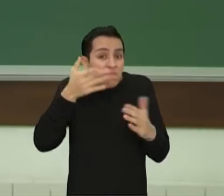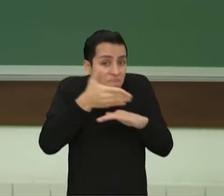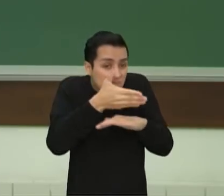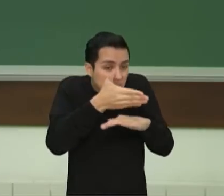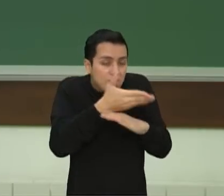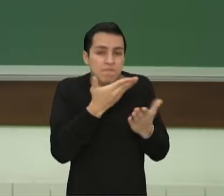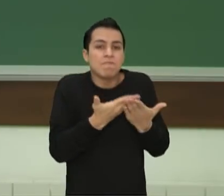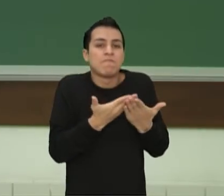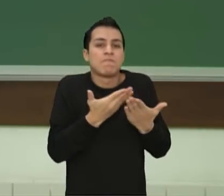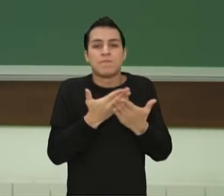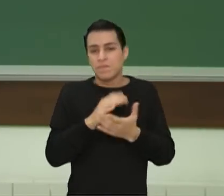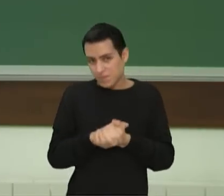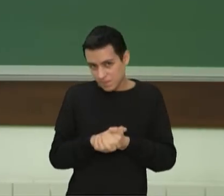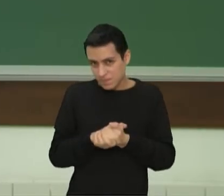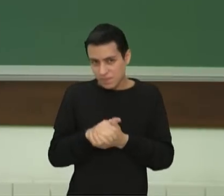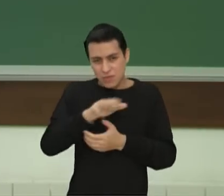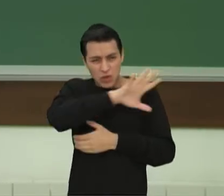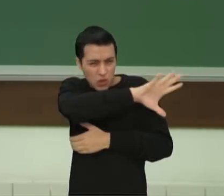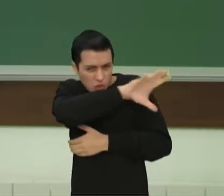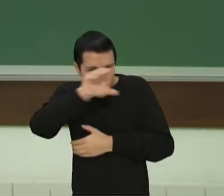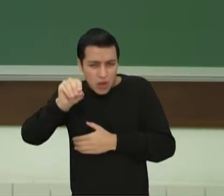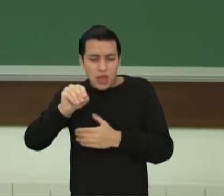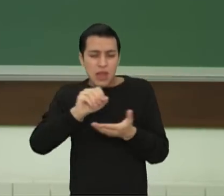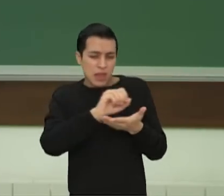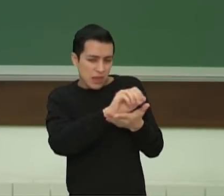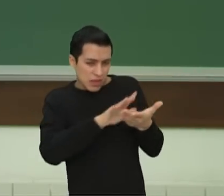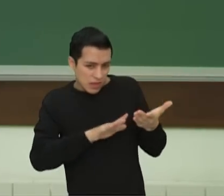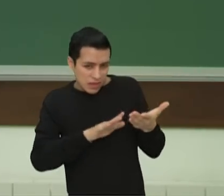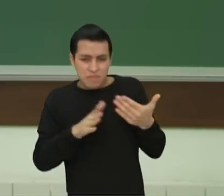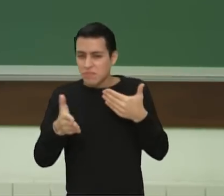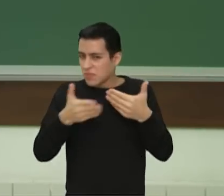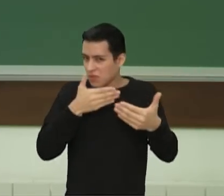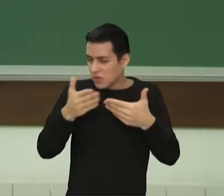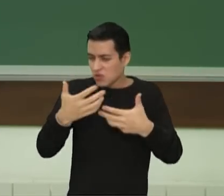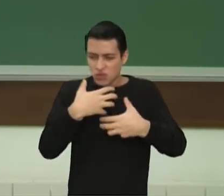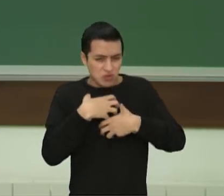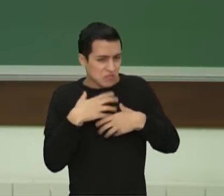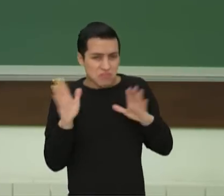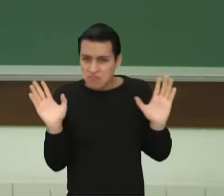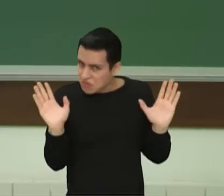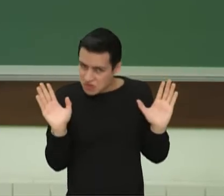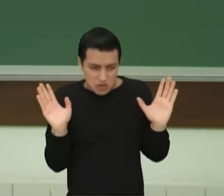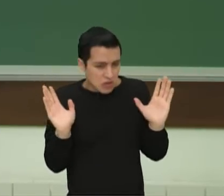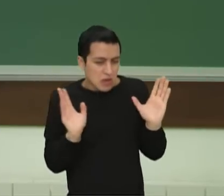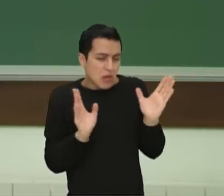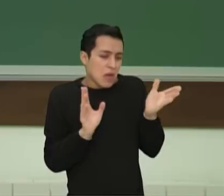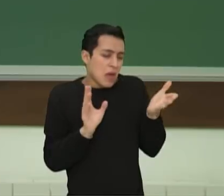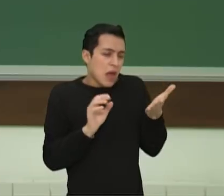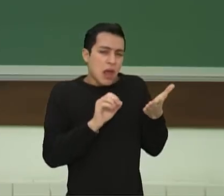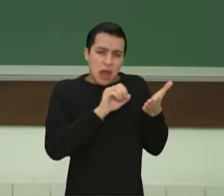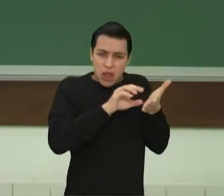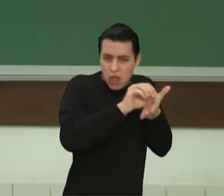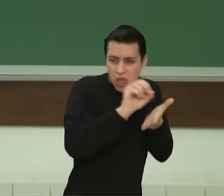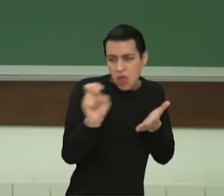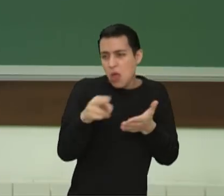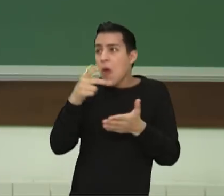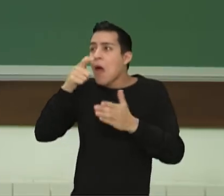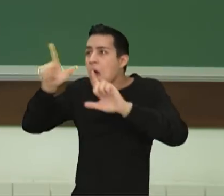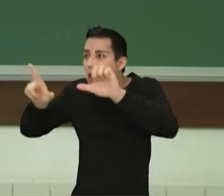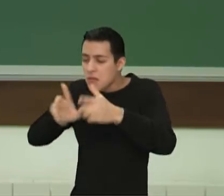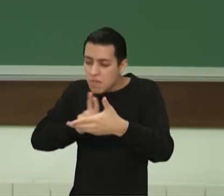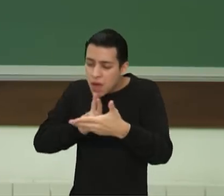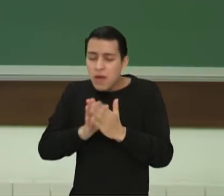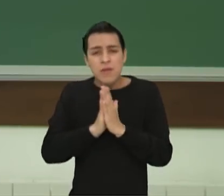E todos que estão realizando as atividades, independente da forma que estejam, não deixe de realizar suas atividades